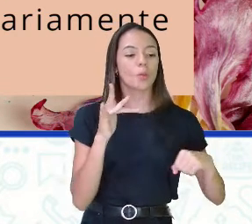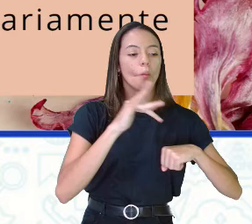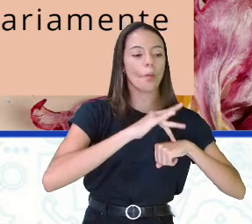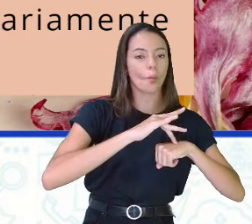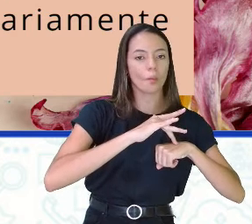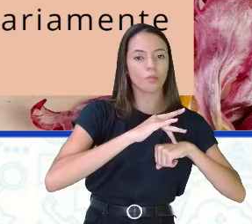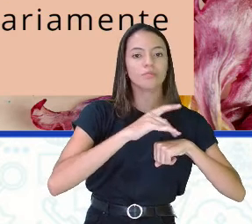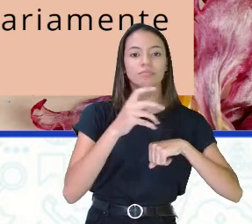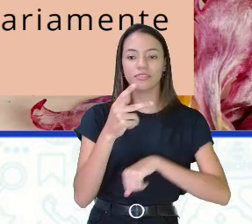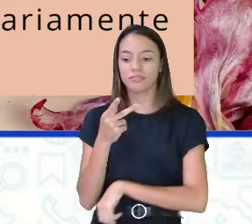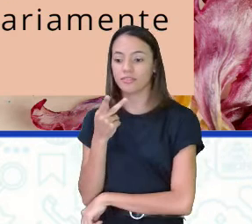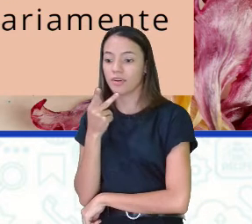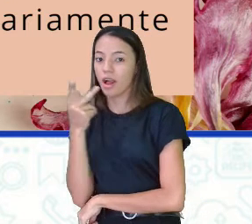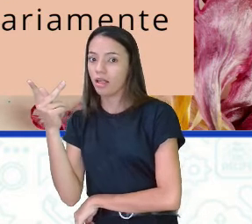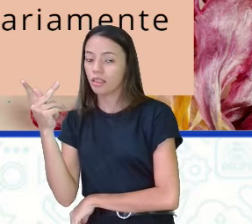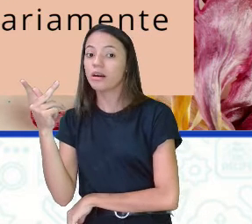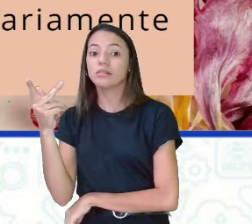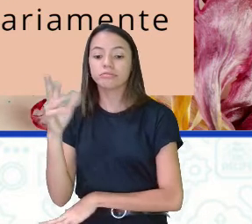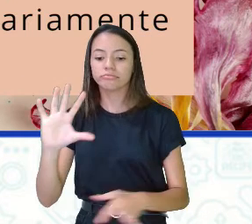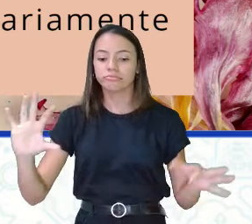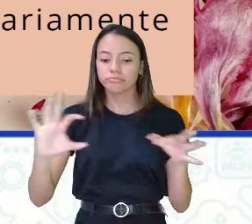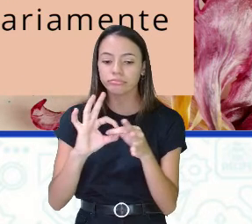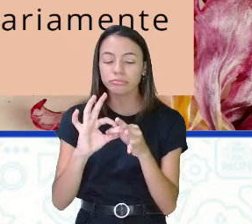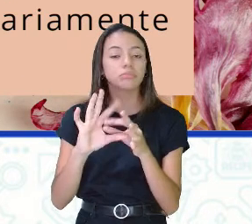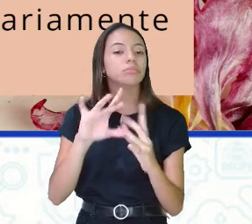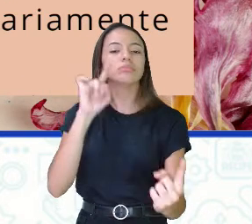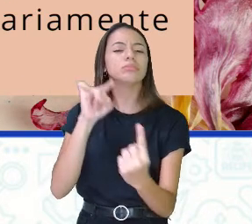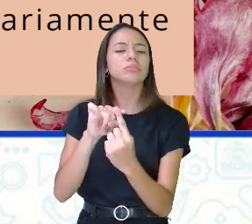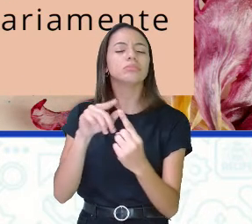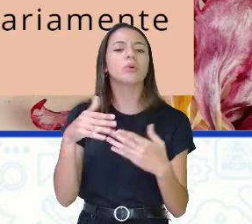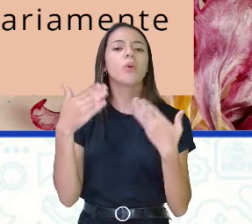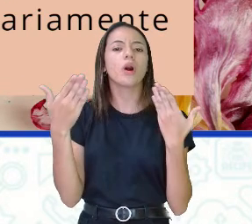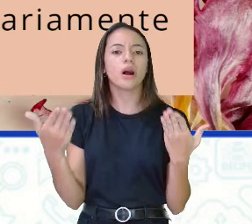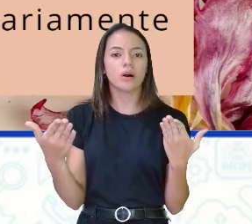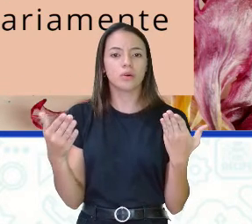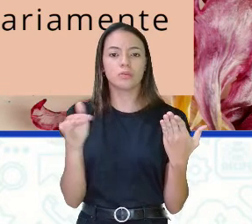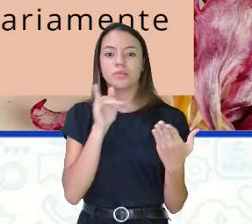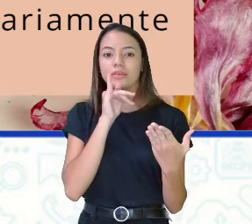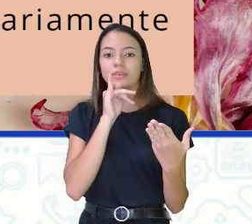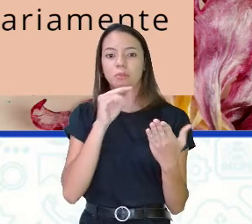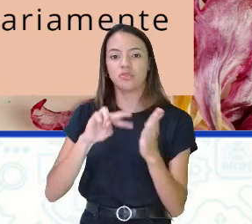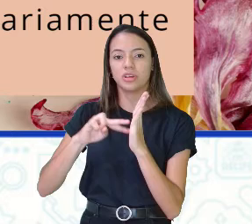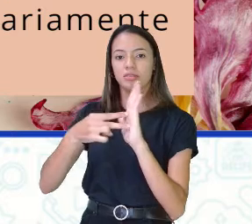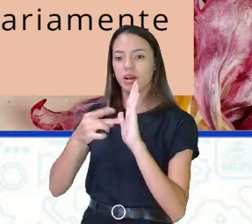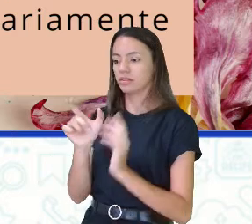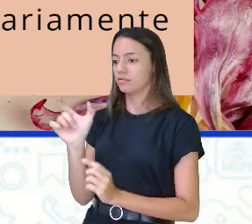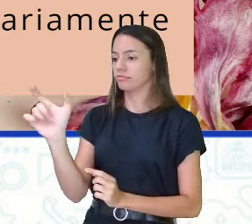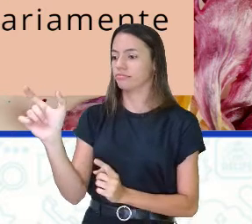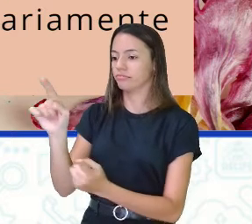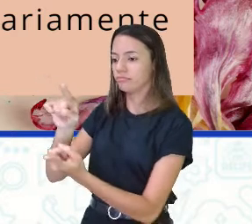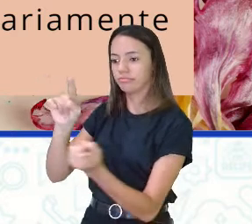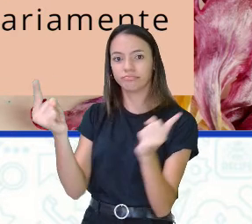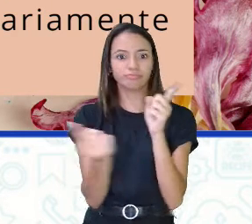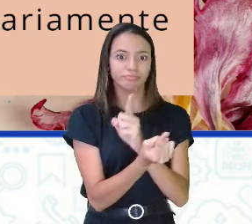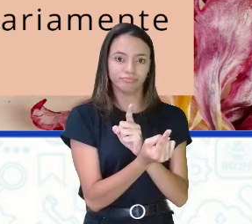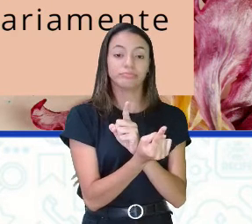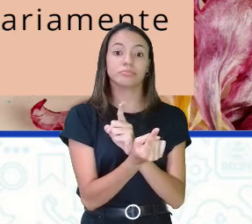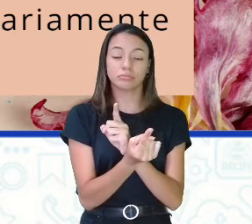representação de algo com o objetivo de remeter ao seu sentido inverso. ocorre de